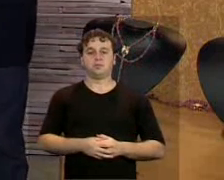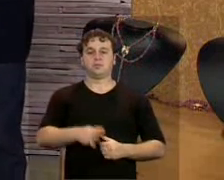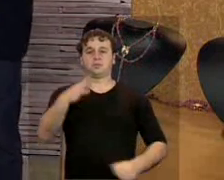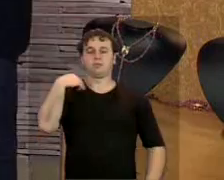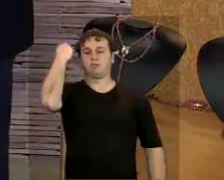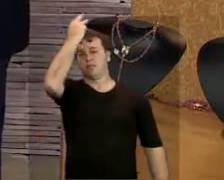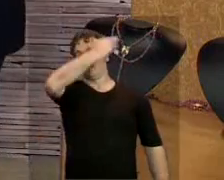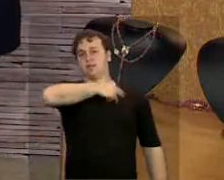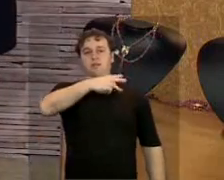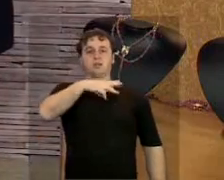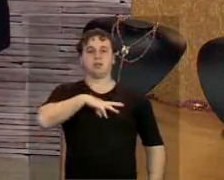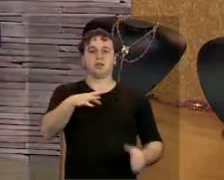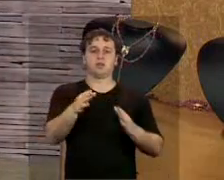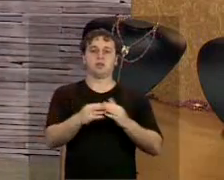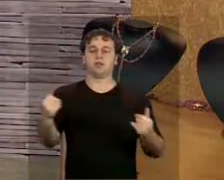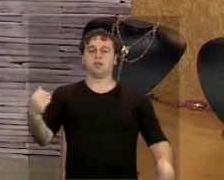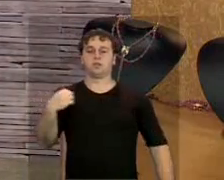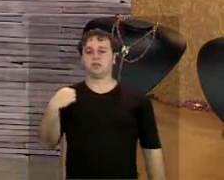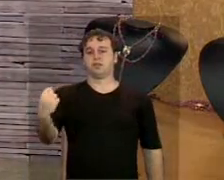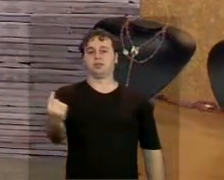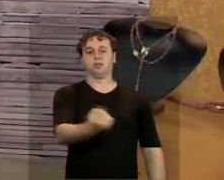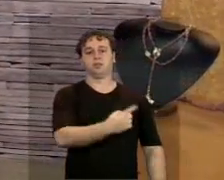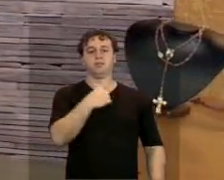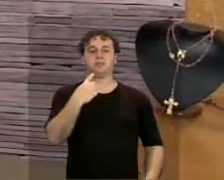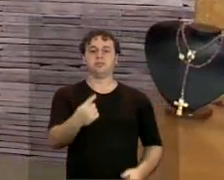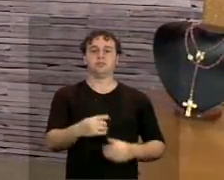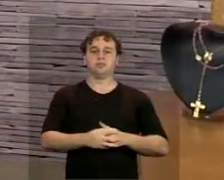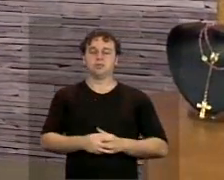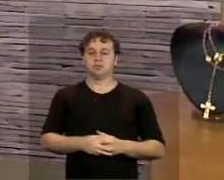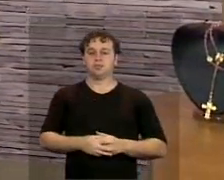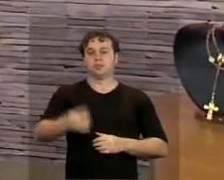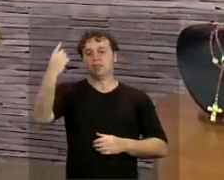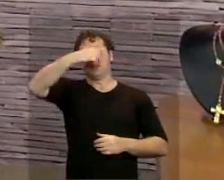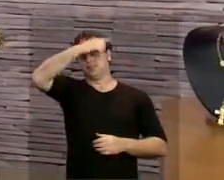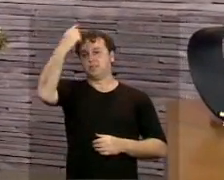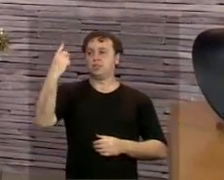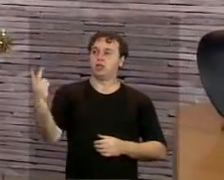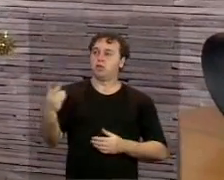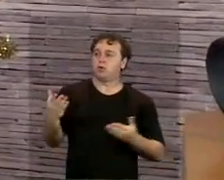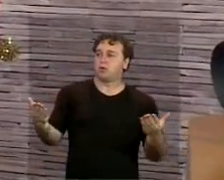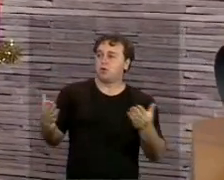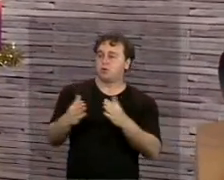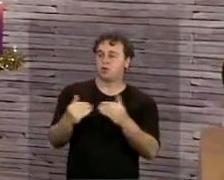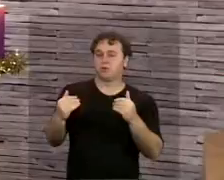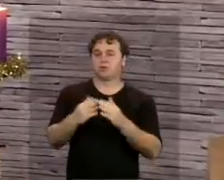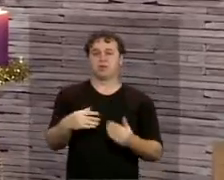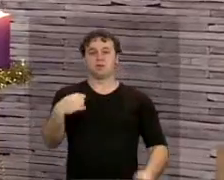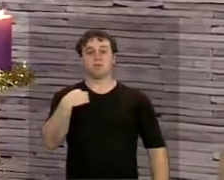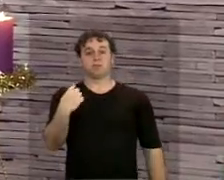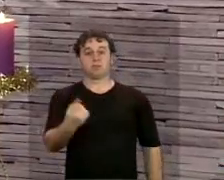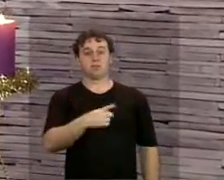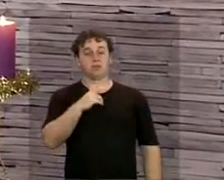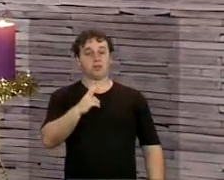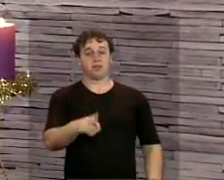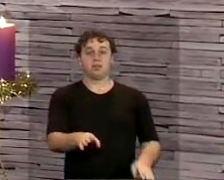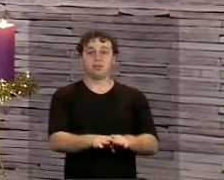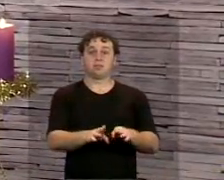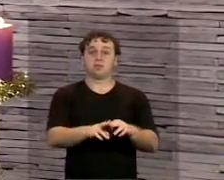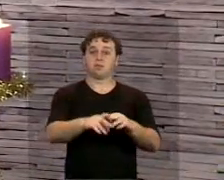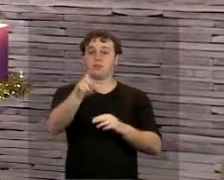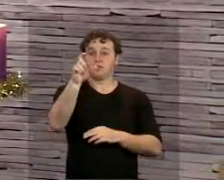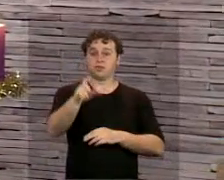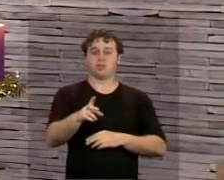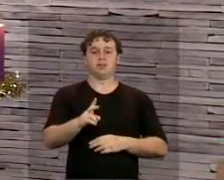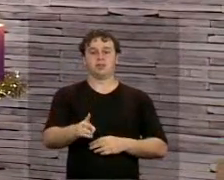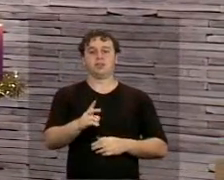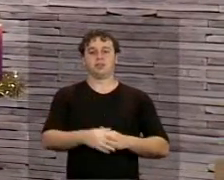Nossa Senhora de Fátima, rogai por nós. Que santas Perpétua e Felicidade possam interceder por você, Jefferson. Eu não